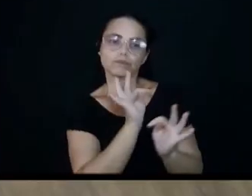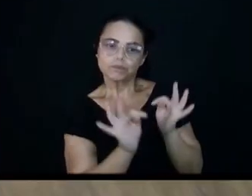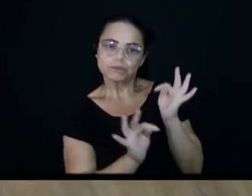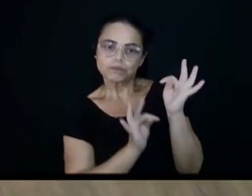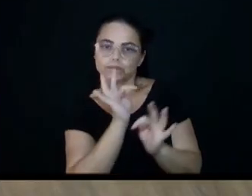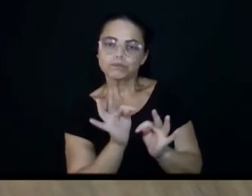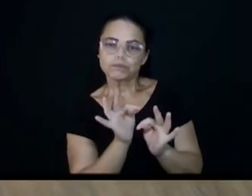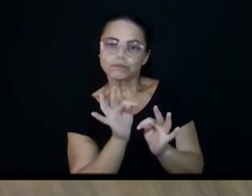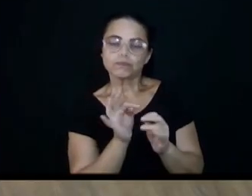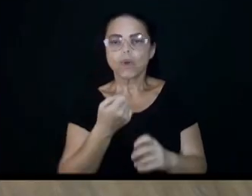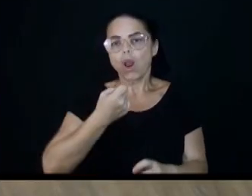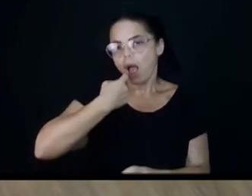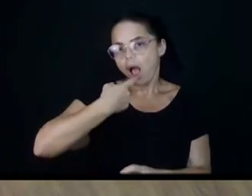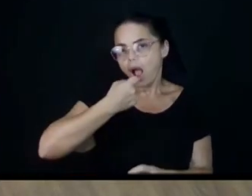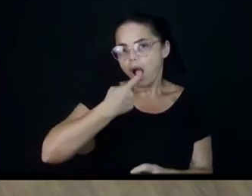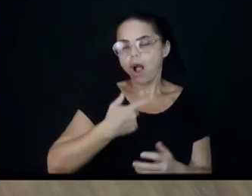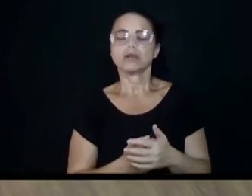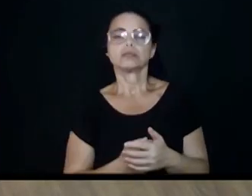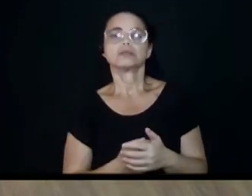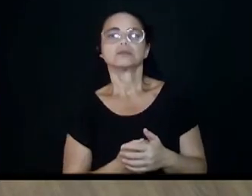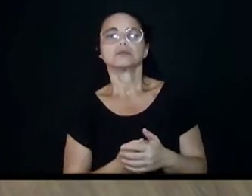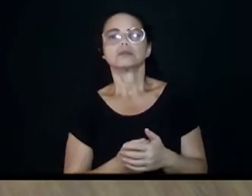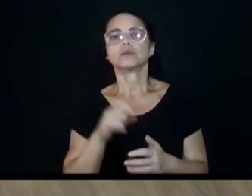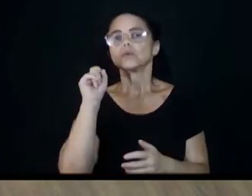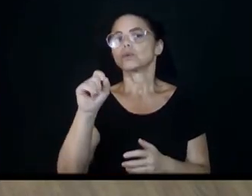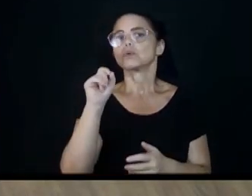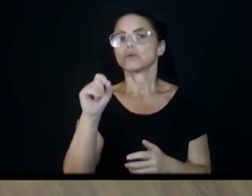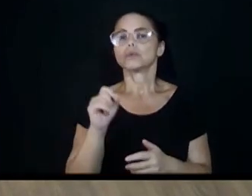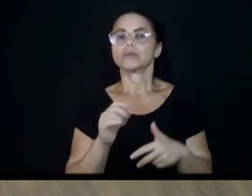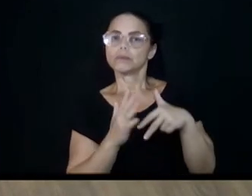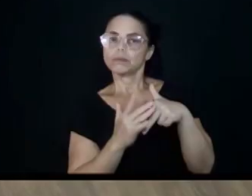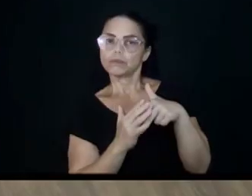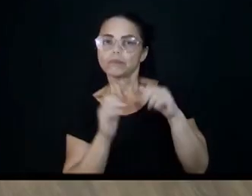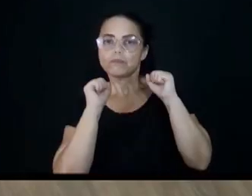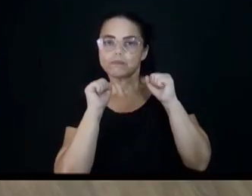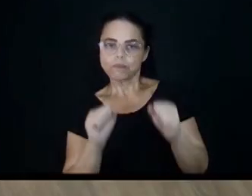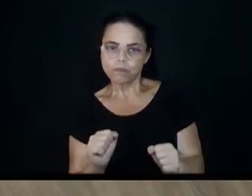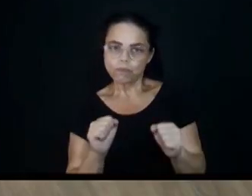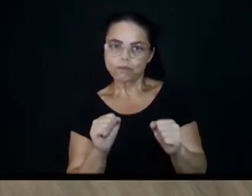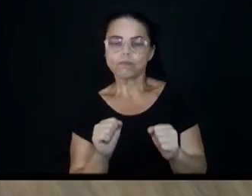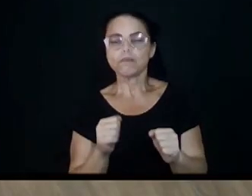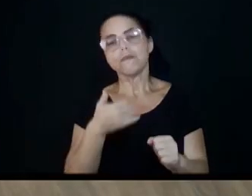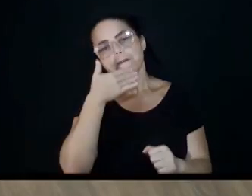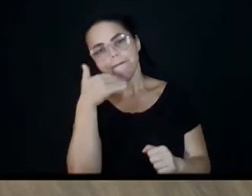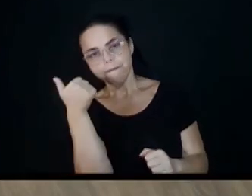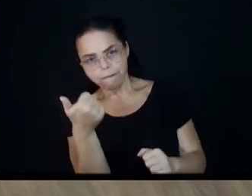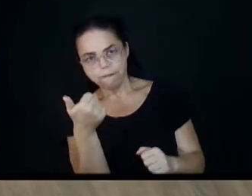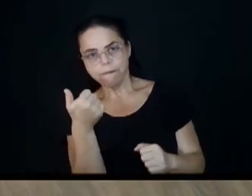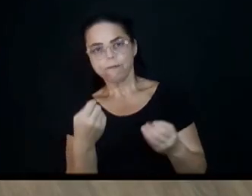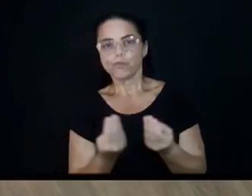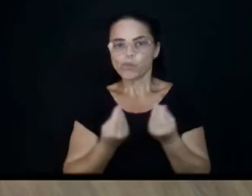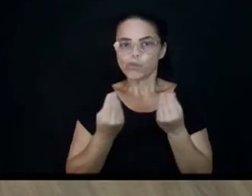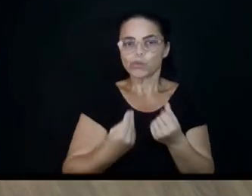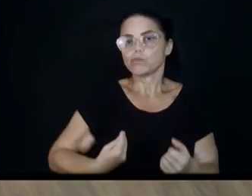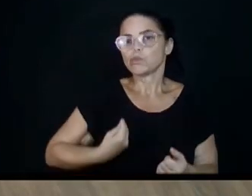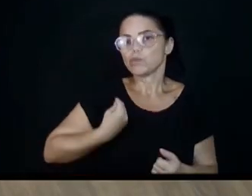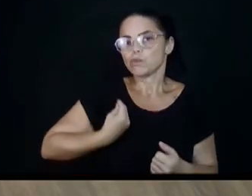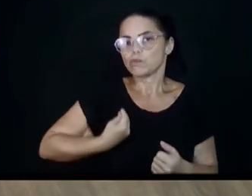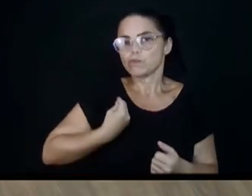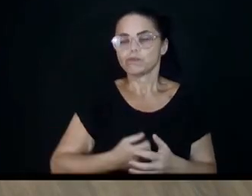né, as medicações, o que esse paciente ele pode fazer para melhorar a qualidade de vida? como que